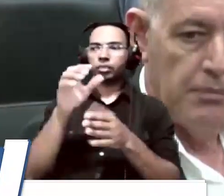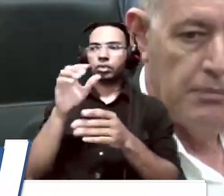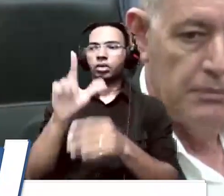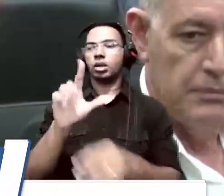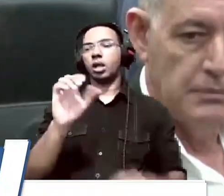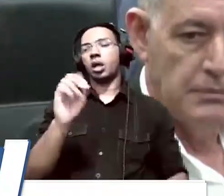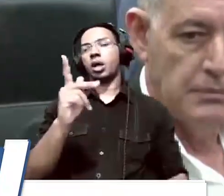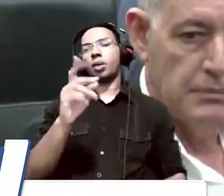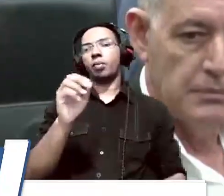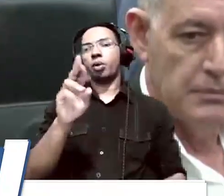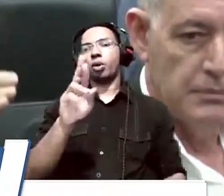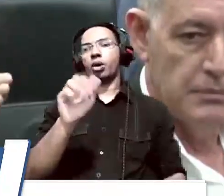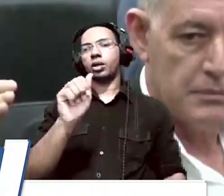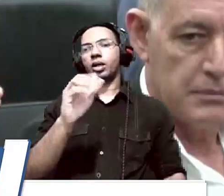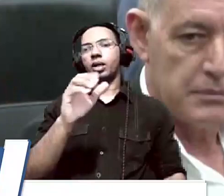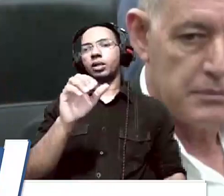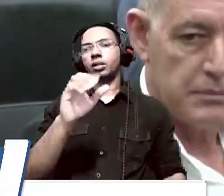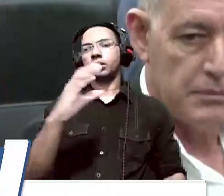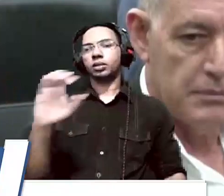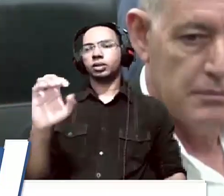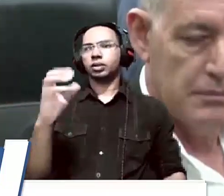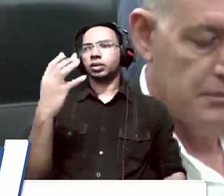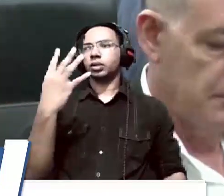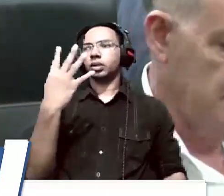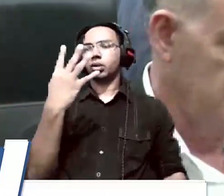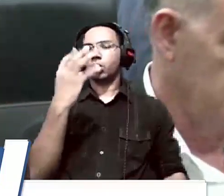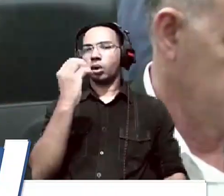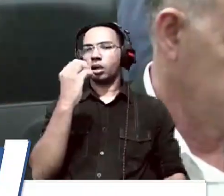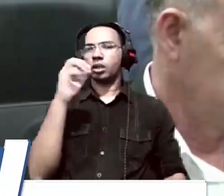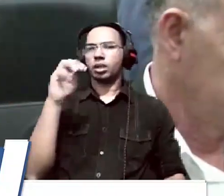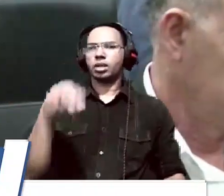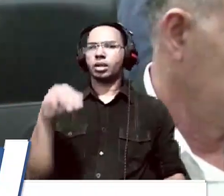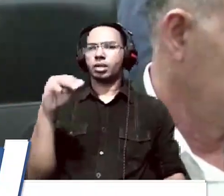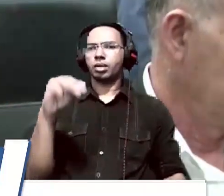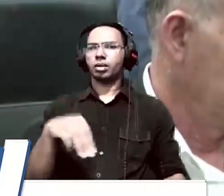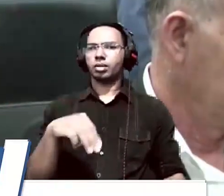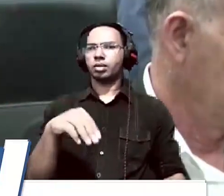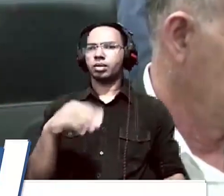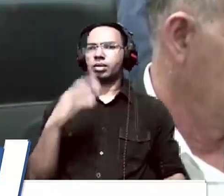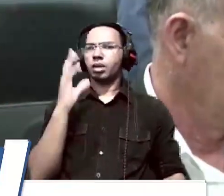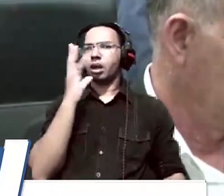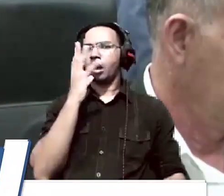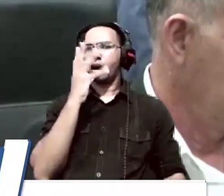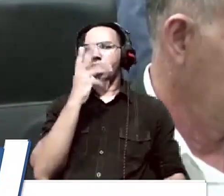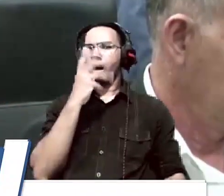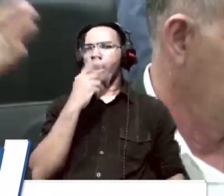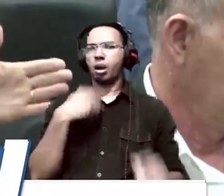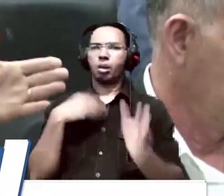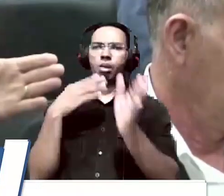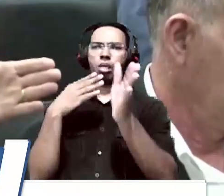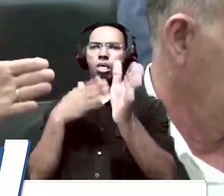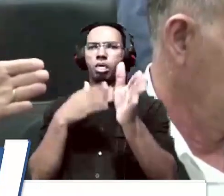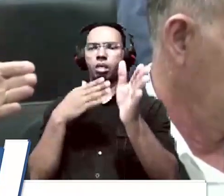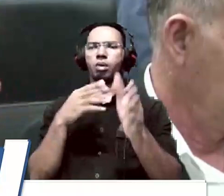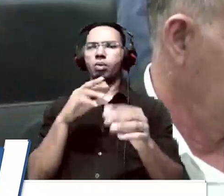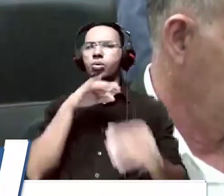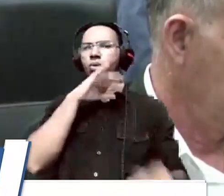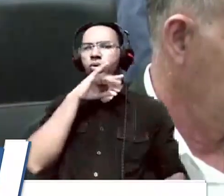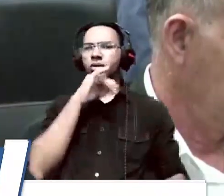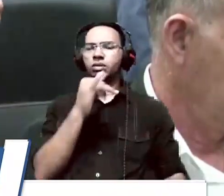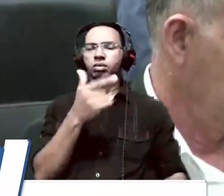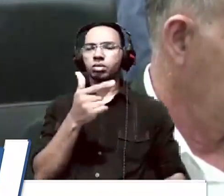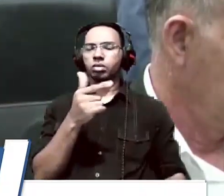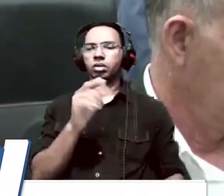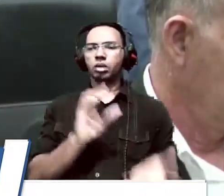demorar meia hora, 40 minutos, porque o trânsito é terrível, se não há investimento nessa área, se